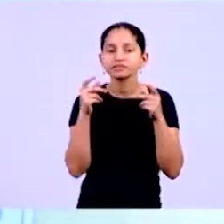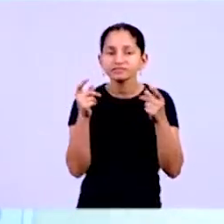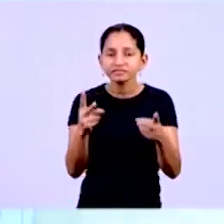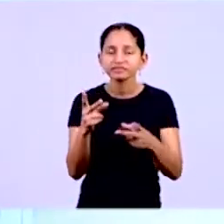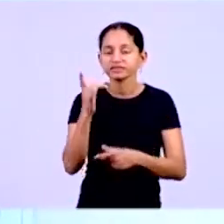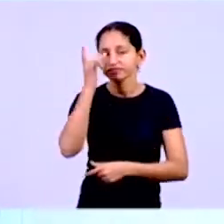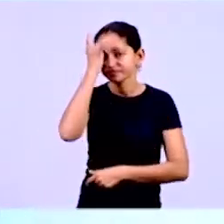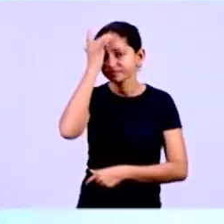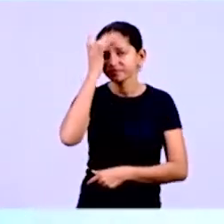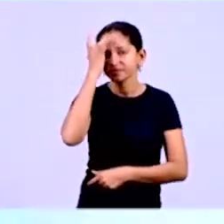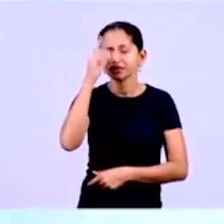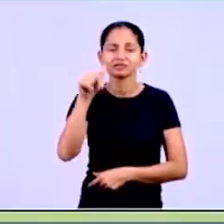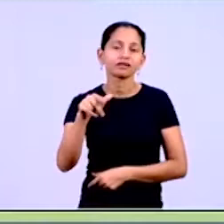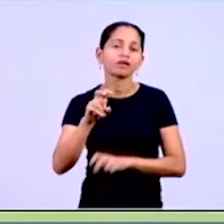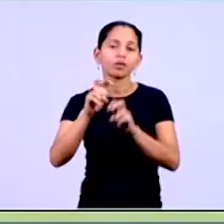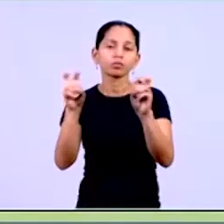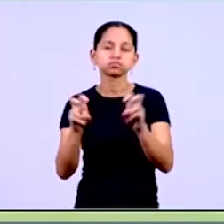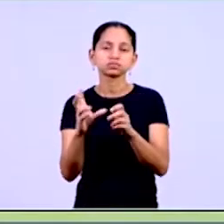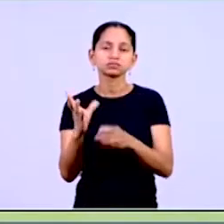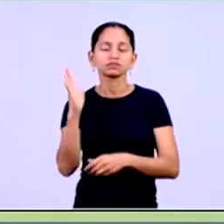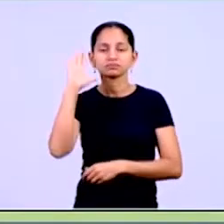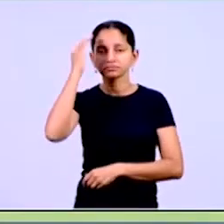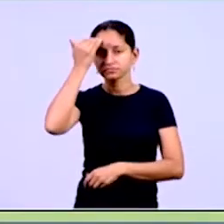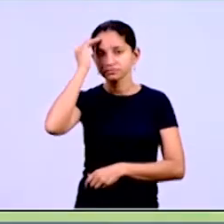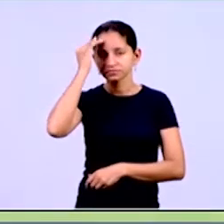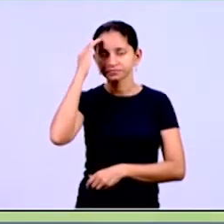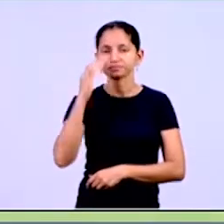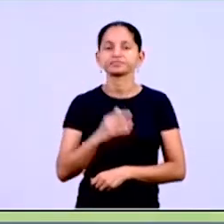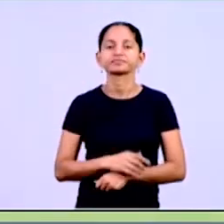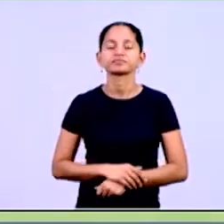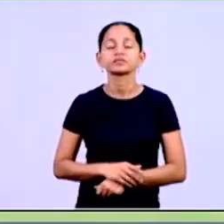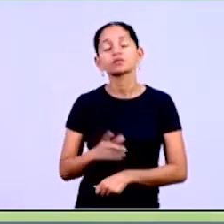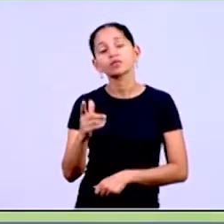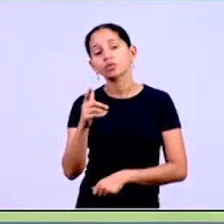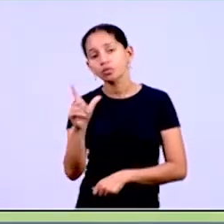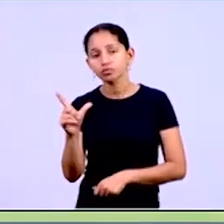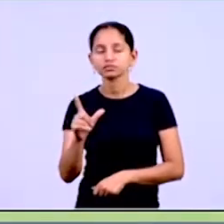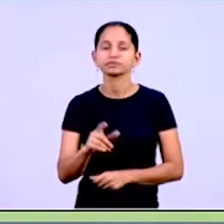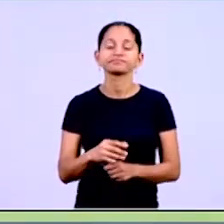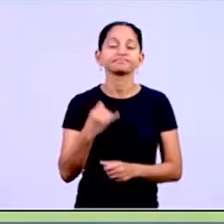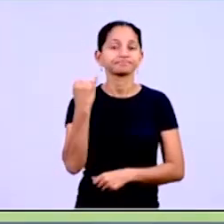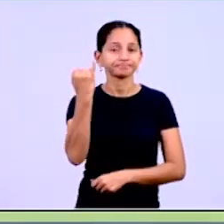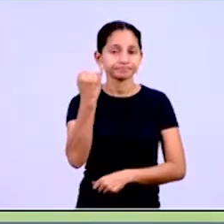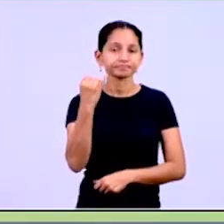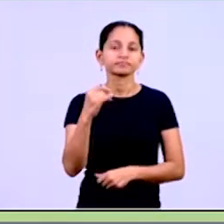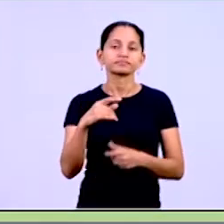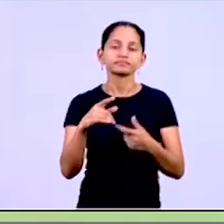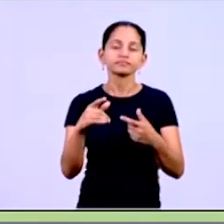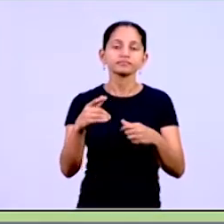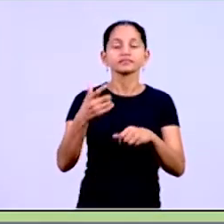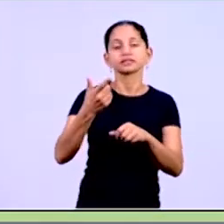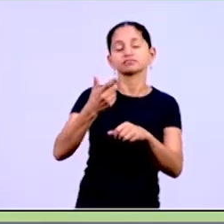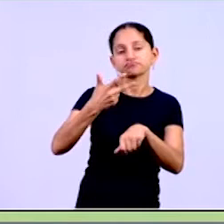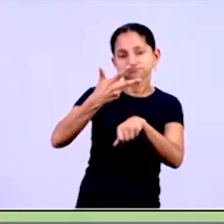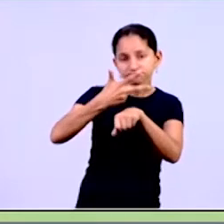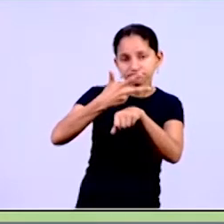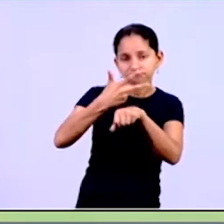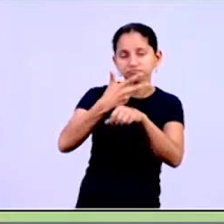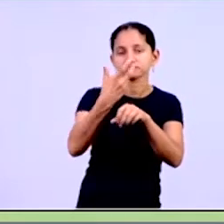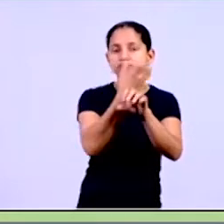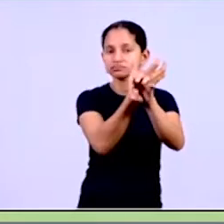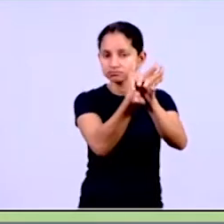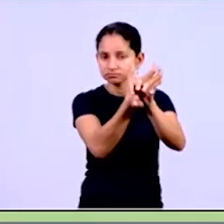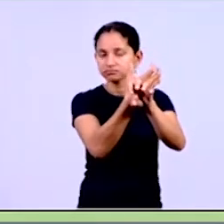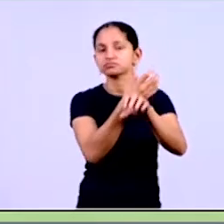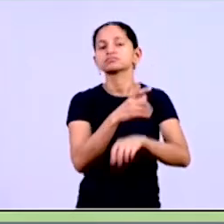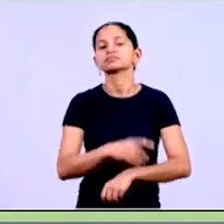computador entende. A grande sacada é essa, né? Kits multimídia, era bem importante, webcam, console de jogos,